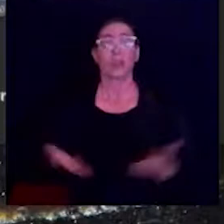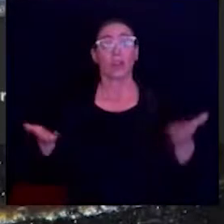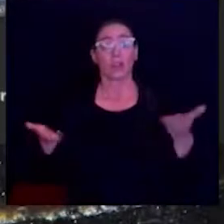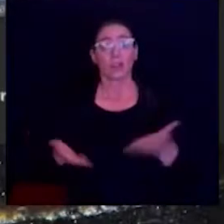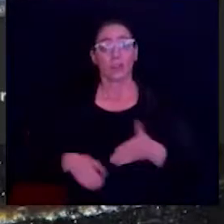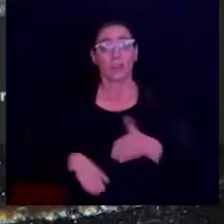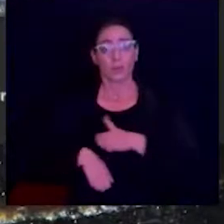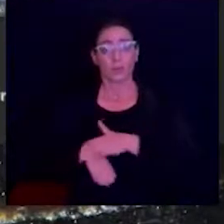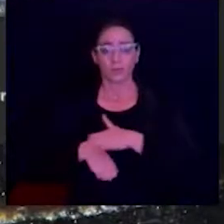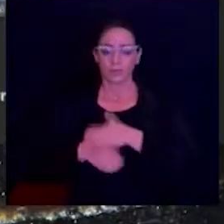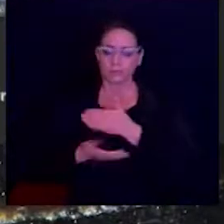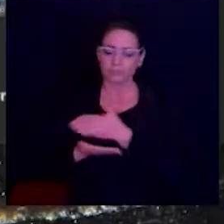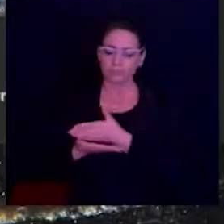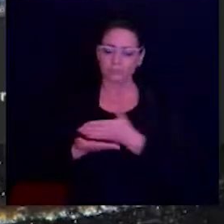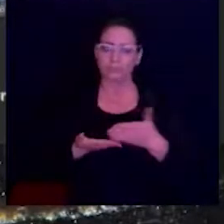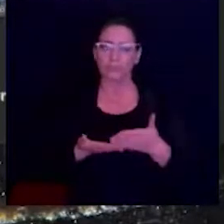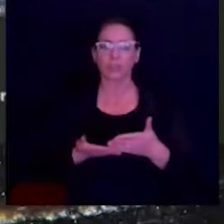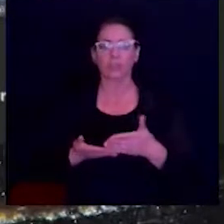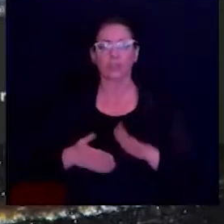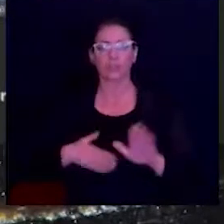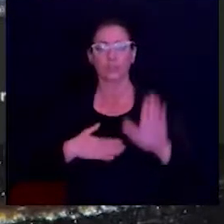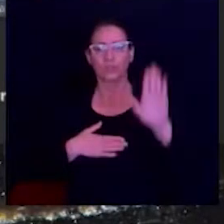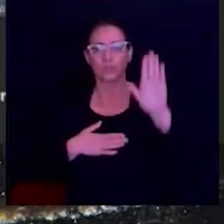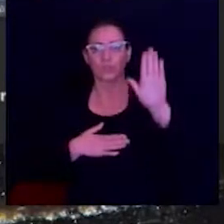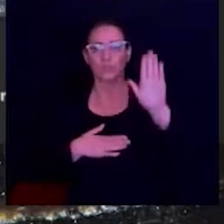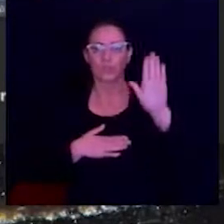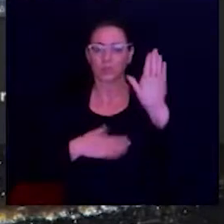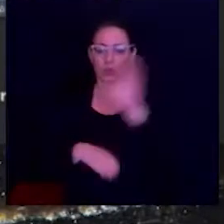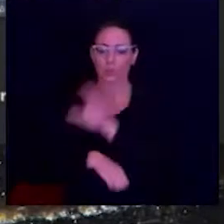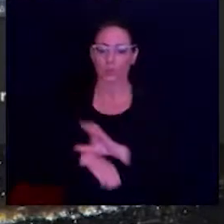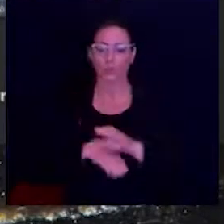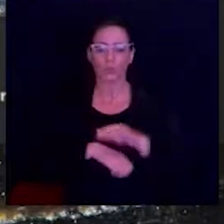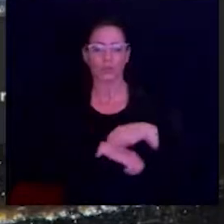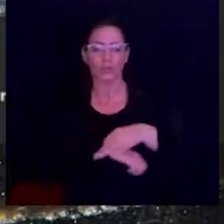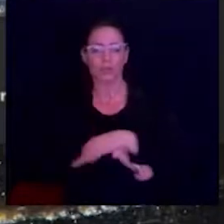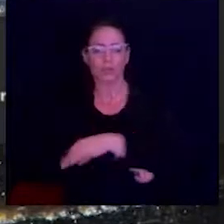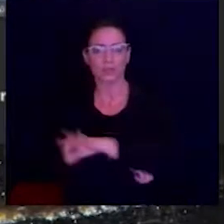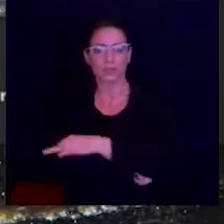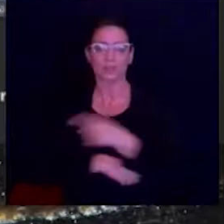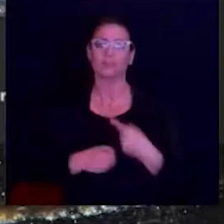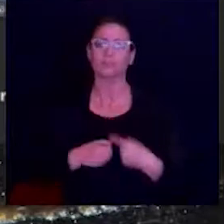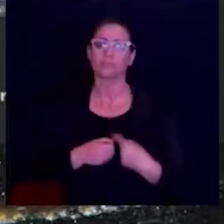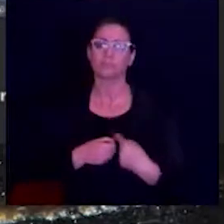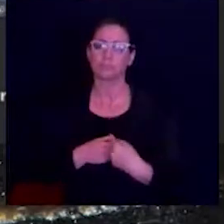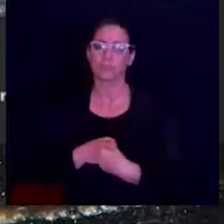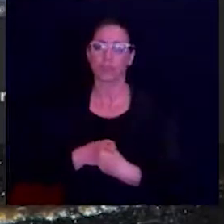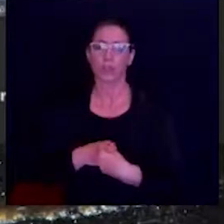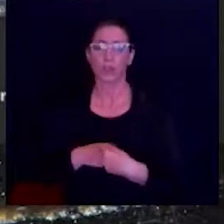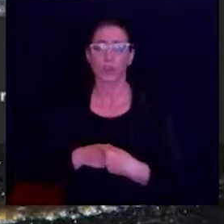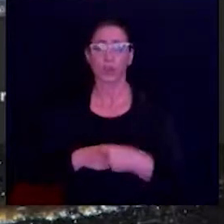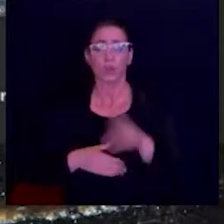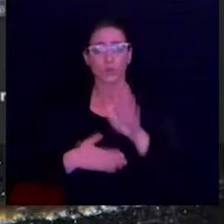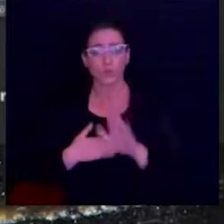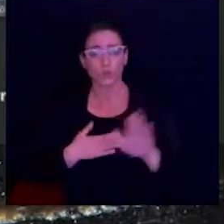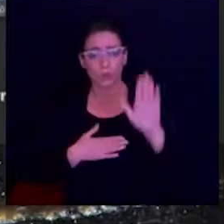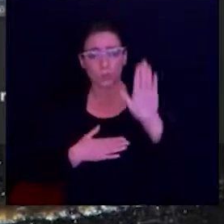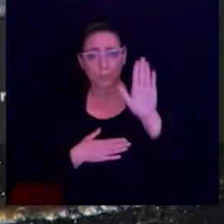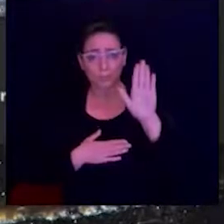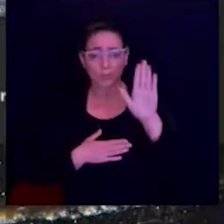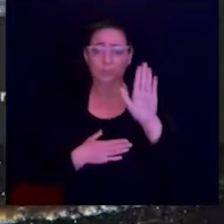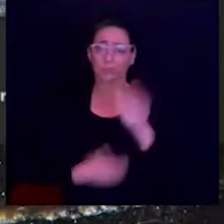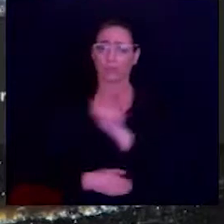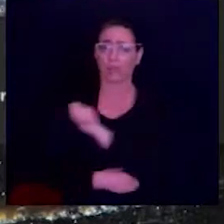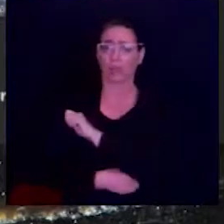Neste momento, daremos início à leitura do juramento do curso de Arquitetura e Urbanismo. O juramento é o ato pelo qual os